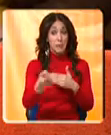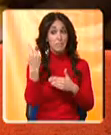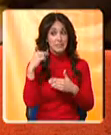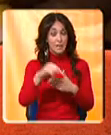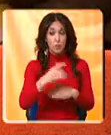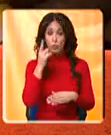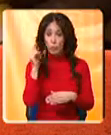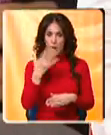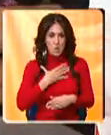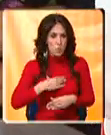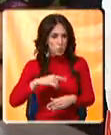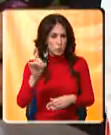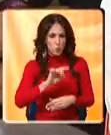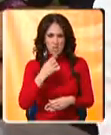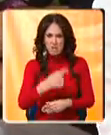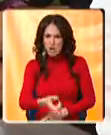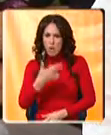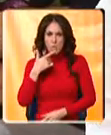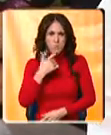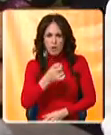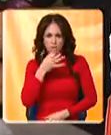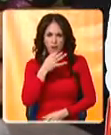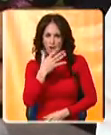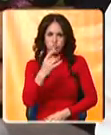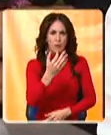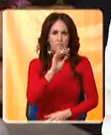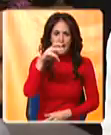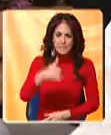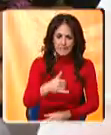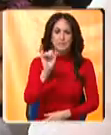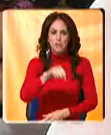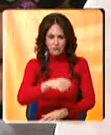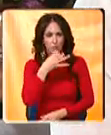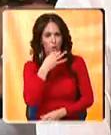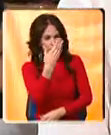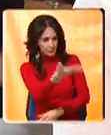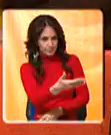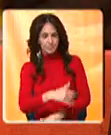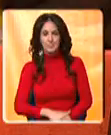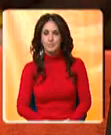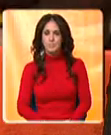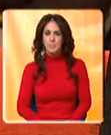ele não gostou e disse que ele já não podia falar em seu nome. Mas falou. Ora, veja.